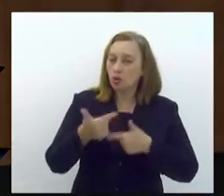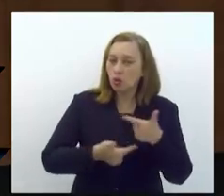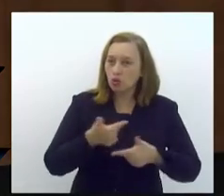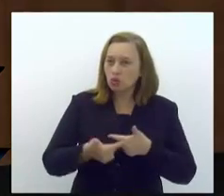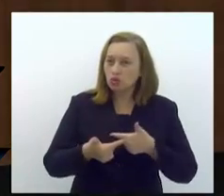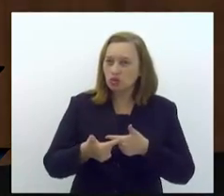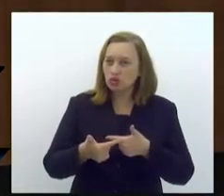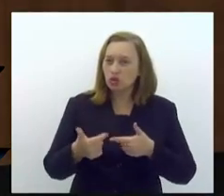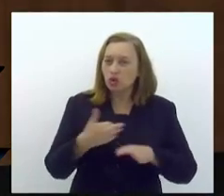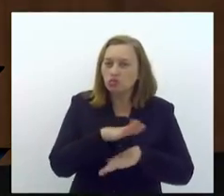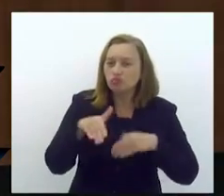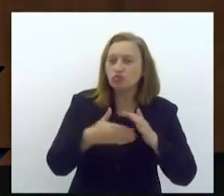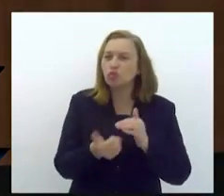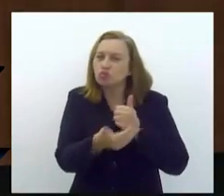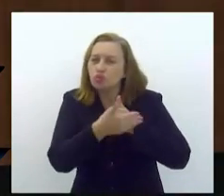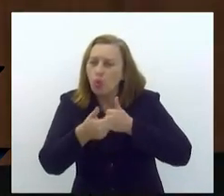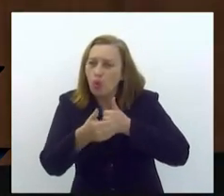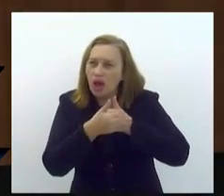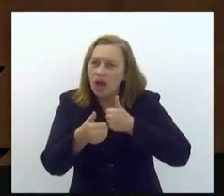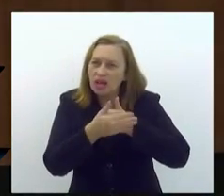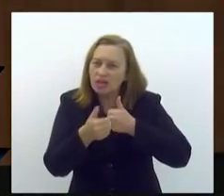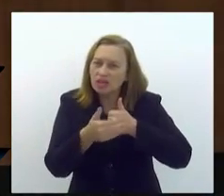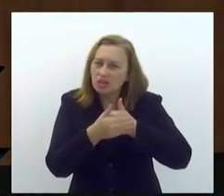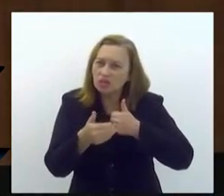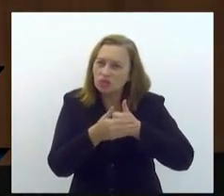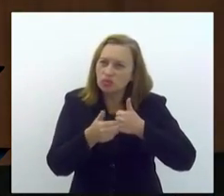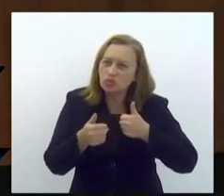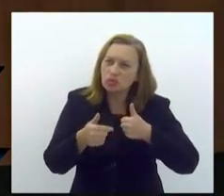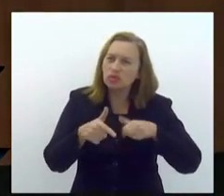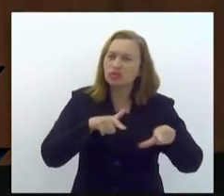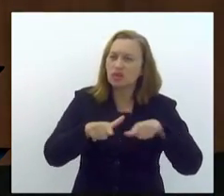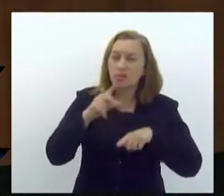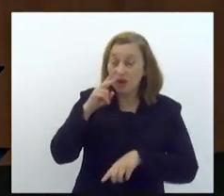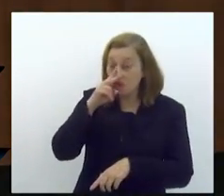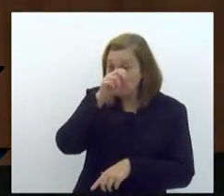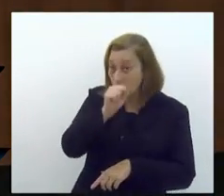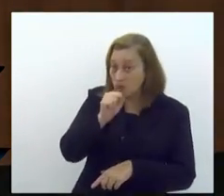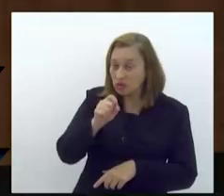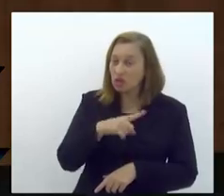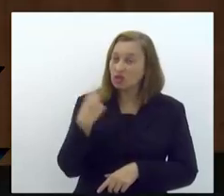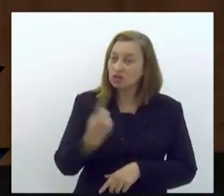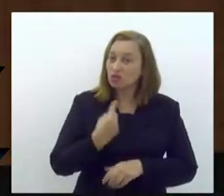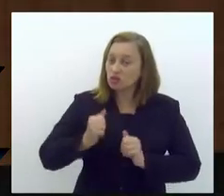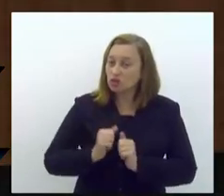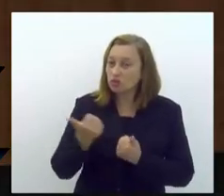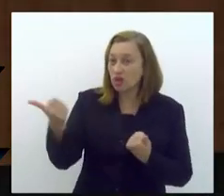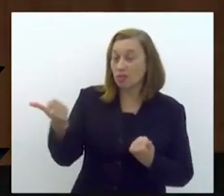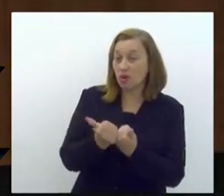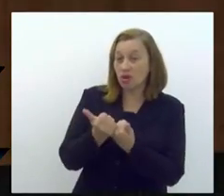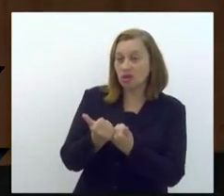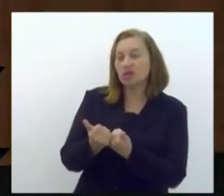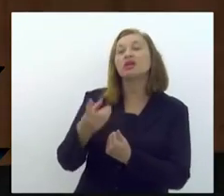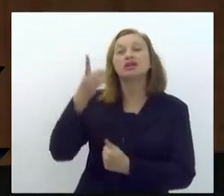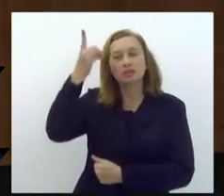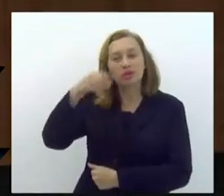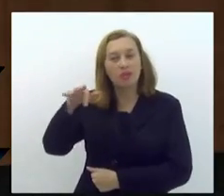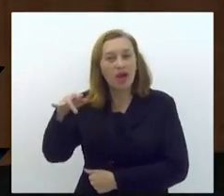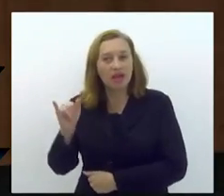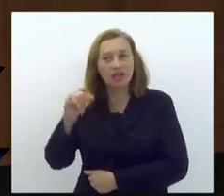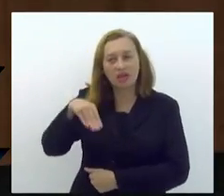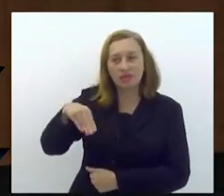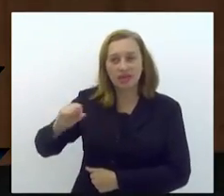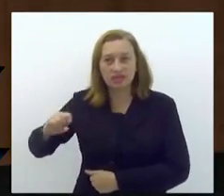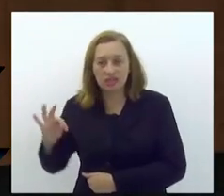feita de toda afeto de toda generosidade de toda força estamos convosco deputada Marina do MST